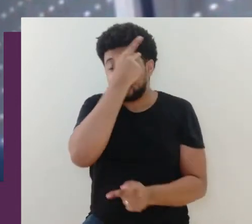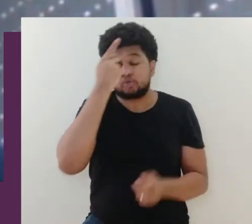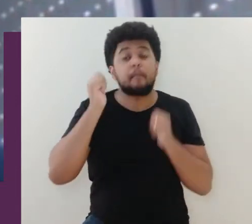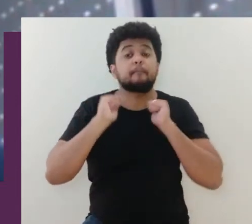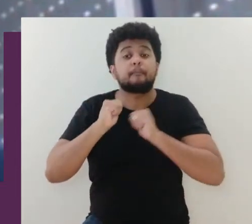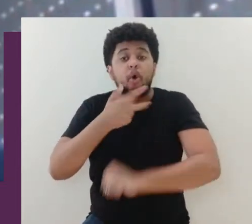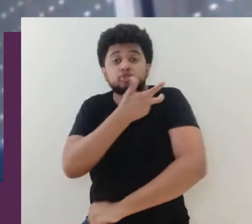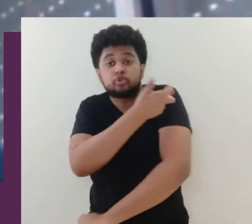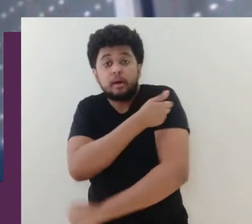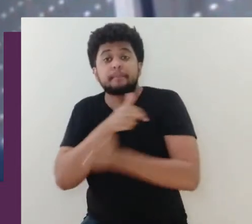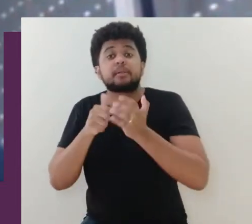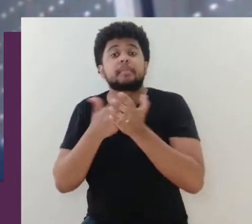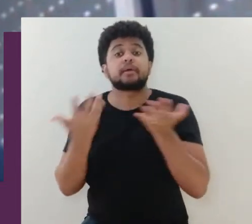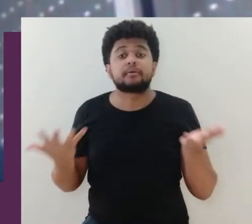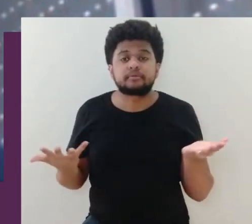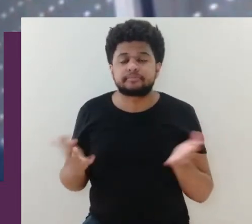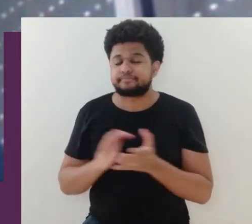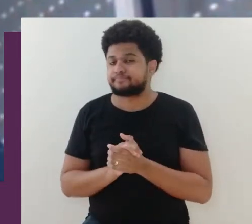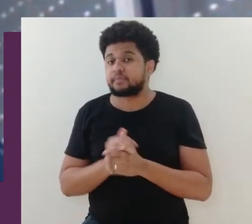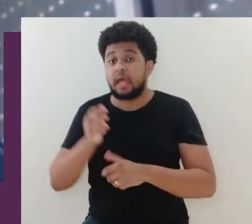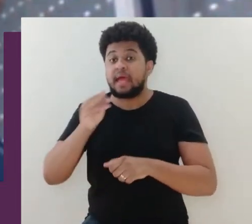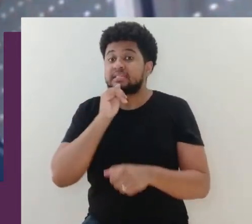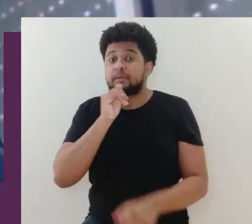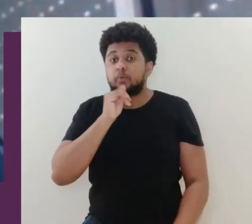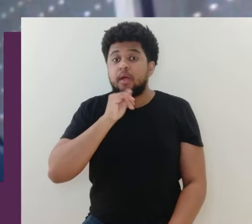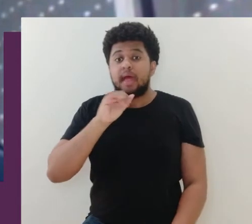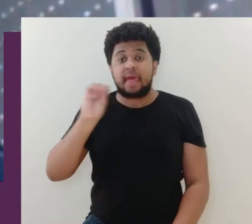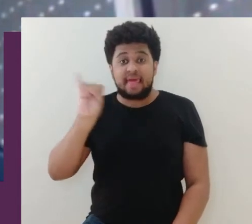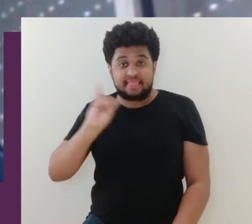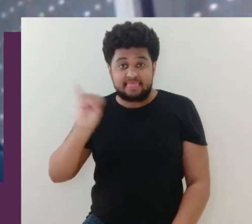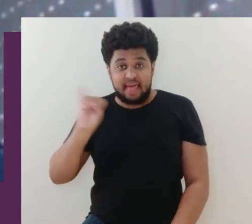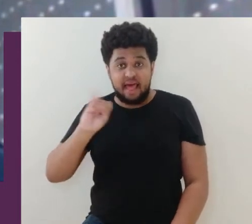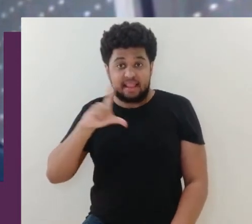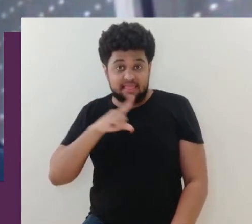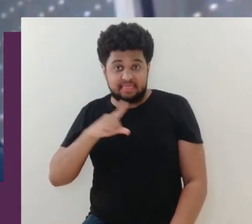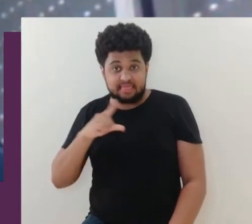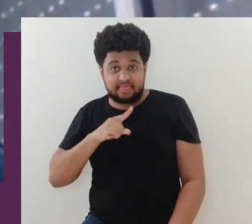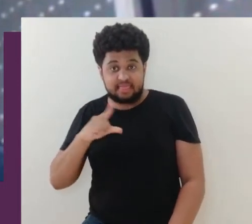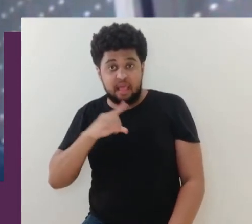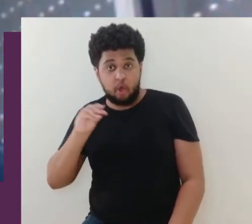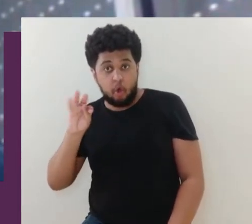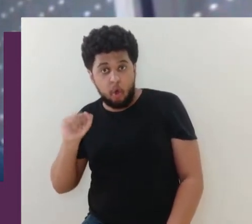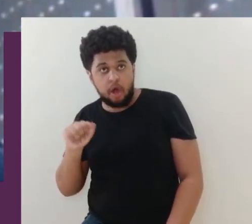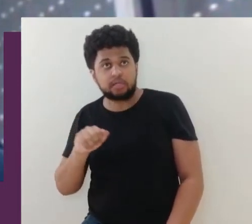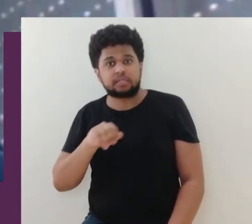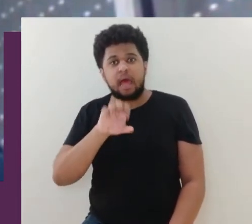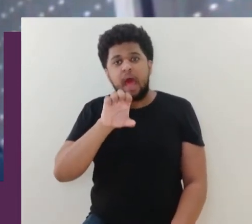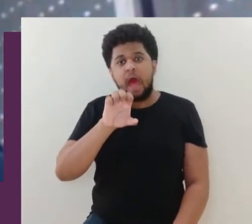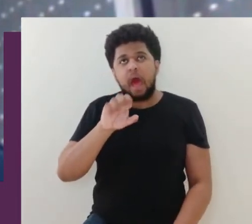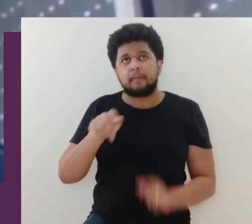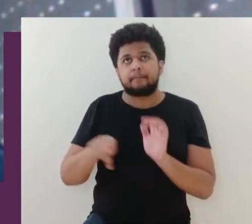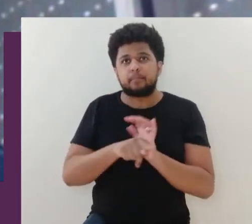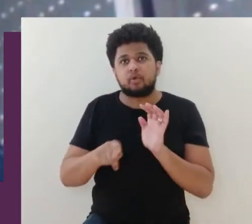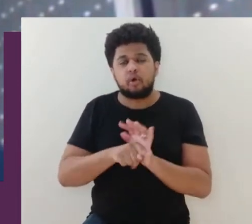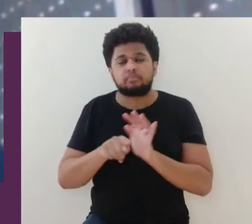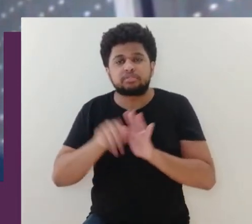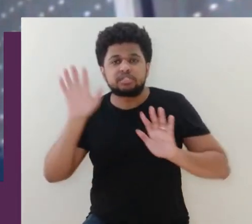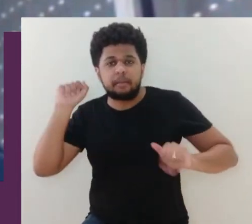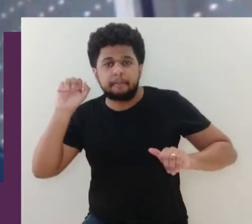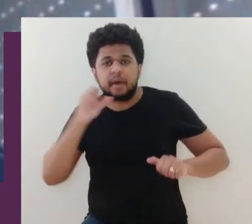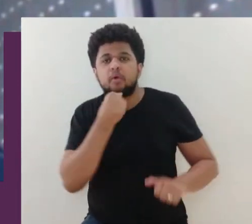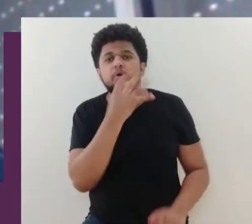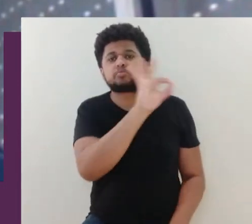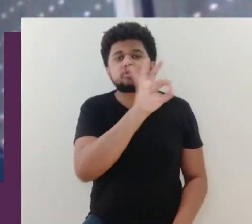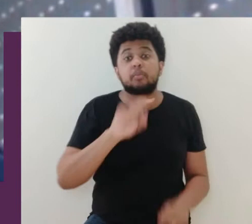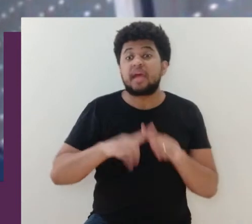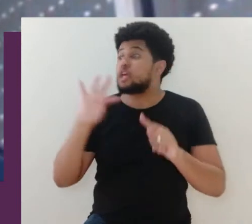tomar isso primeiro? Então, um país, a Itália, ela tem uma cota, a Espanha, ela tem uma cota de quantos por cento? Porque todo mundo precisa